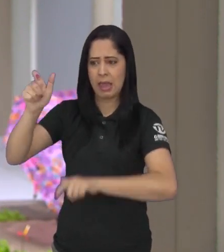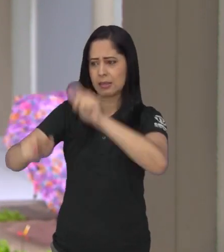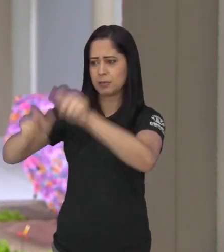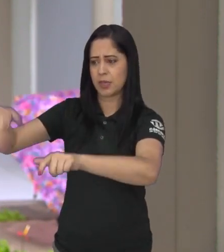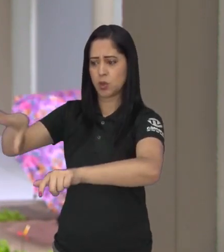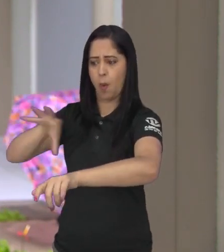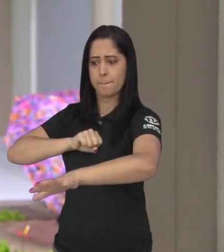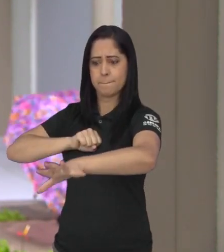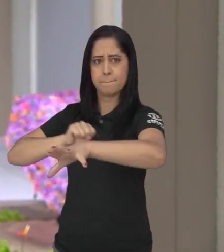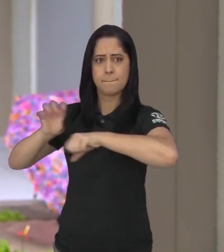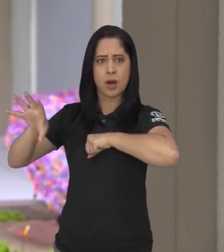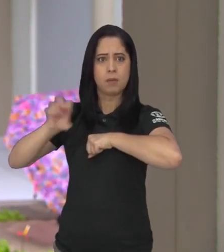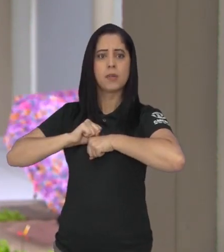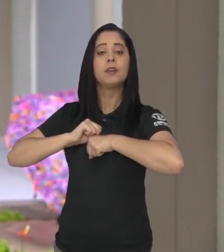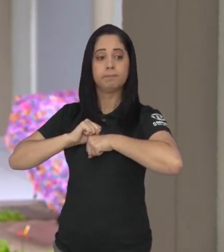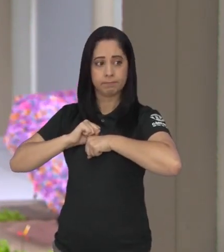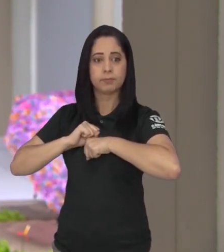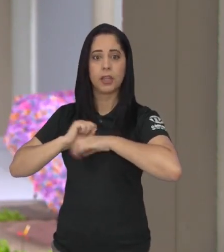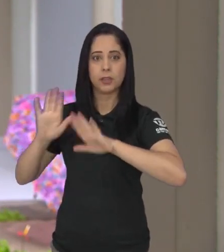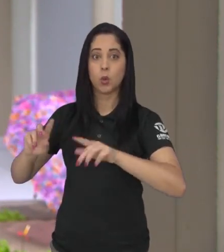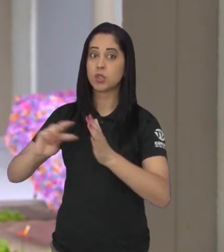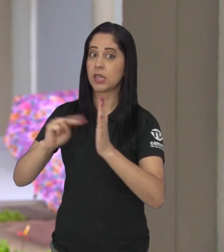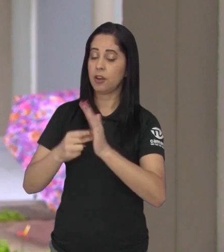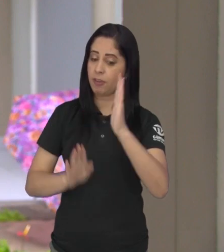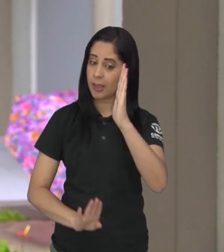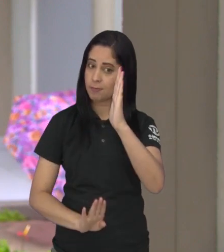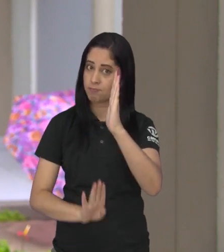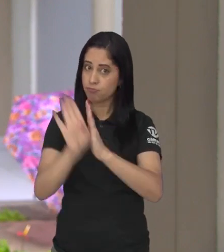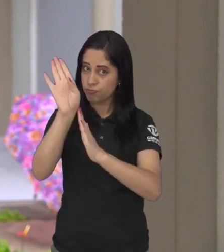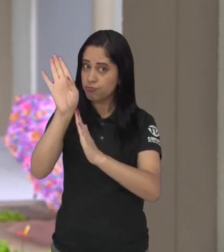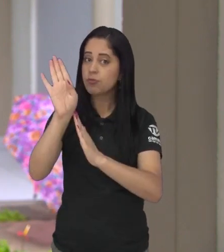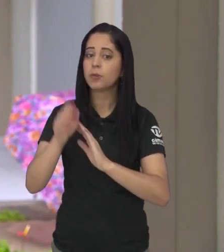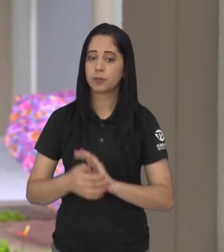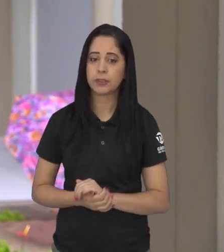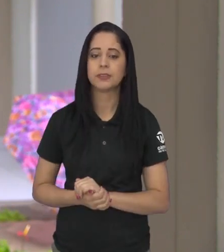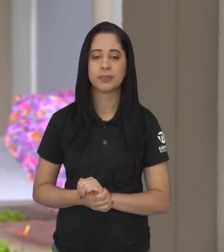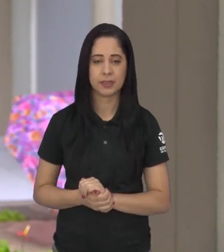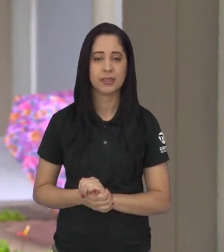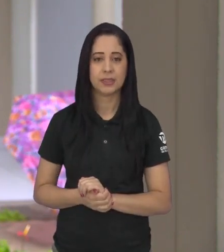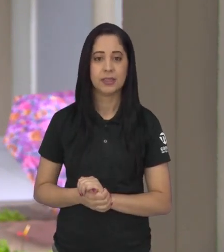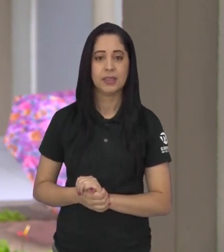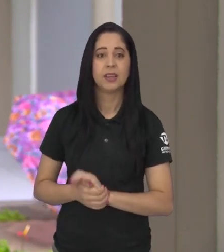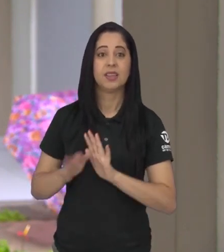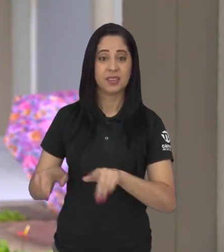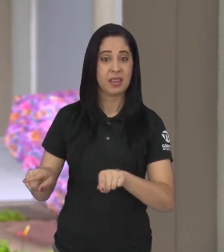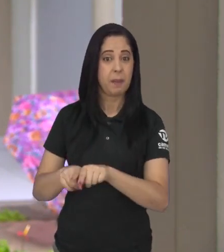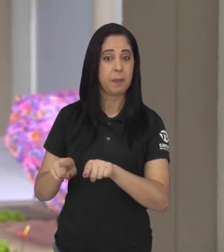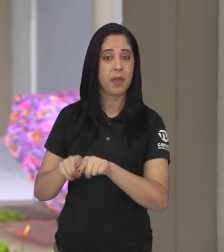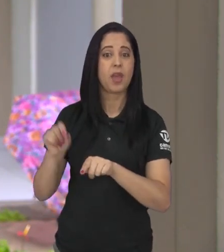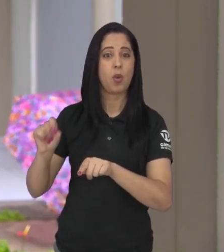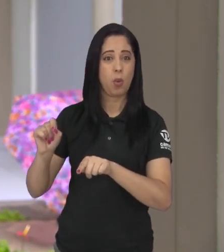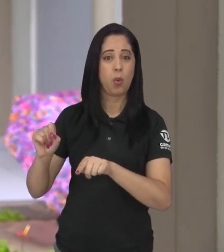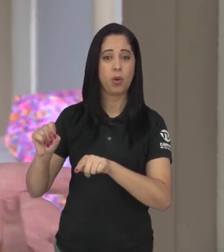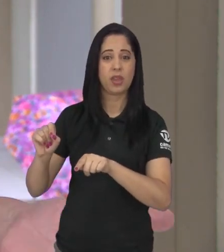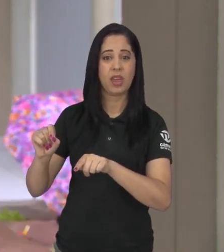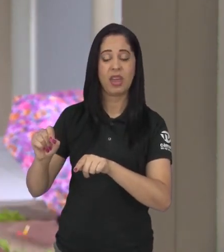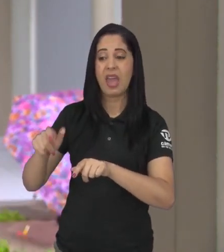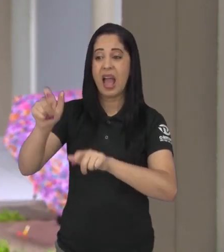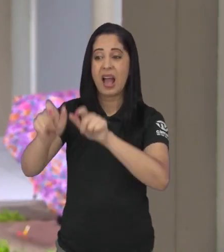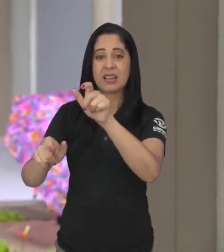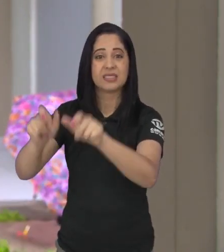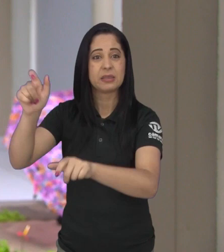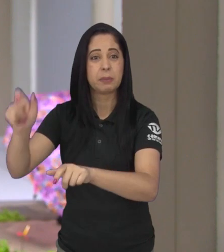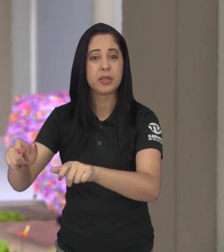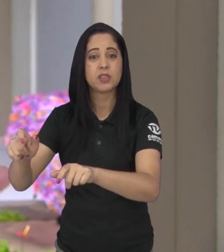3.700. Né? Então, teve um aumento do número de casos considerável. Esse aumento do número de casos atinge também